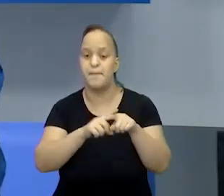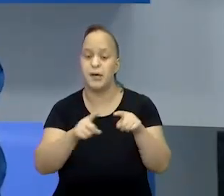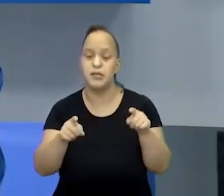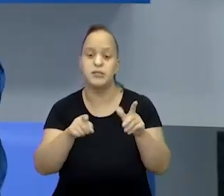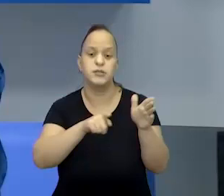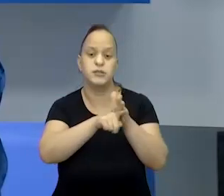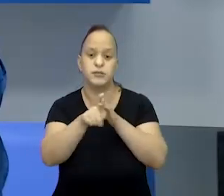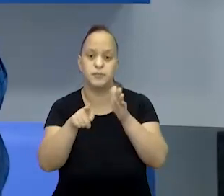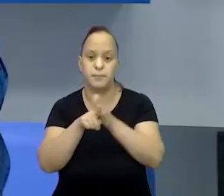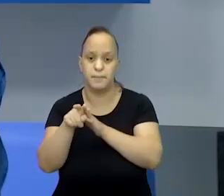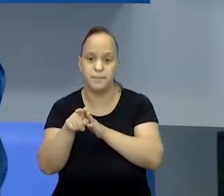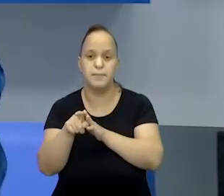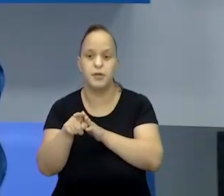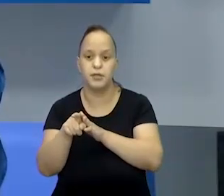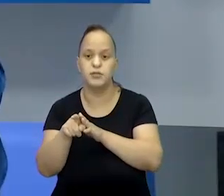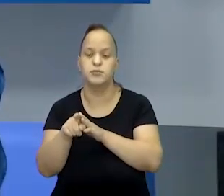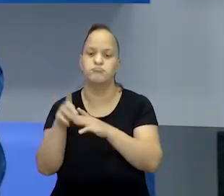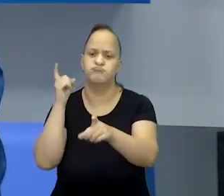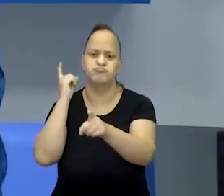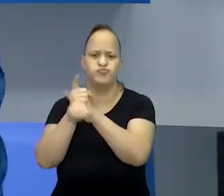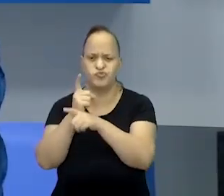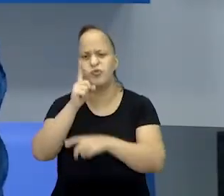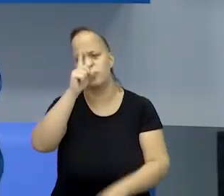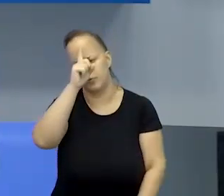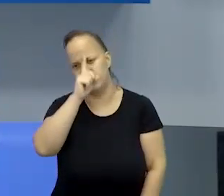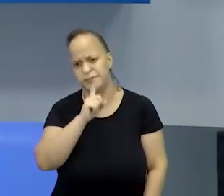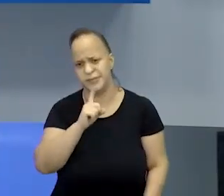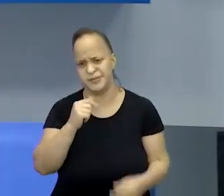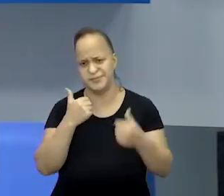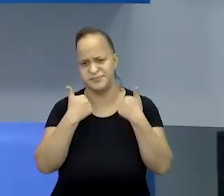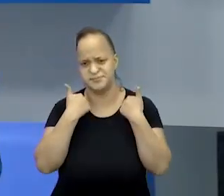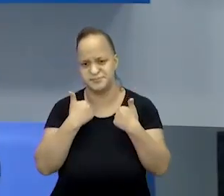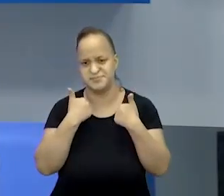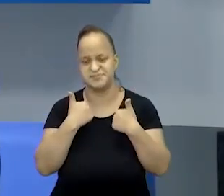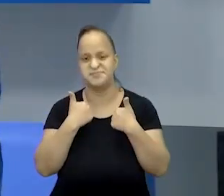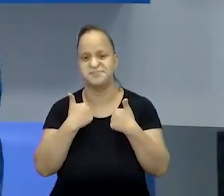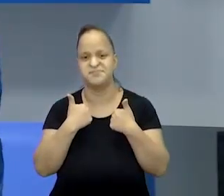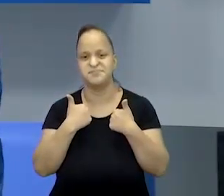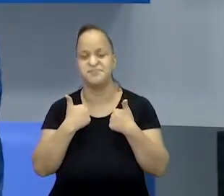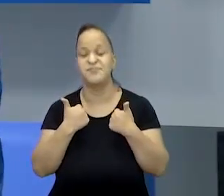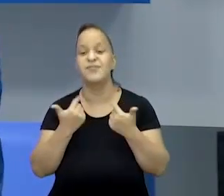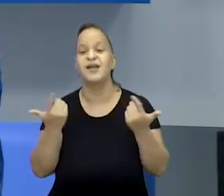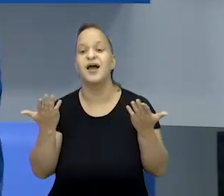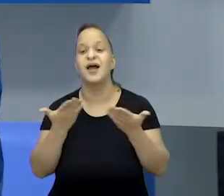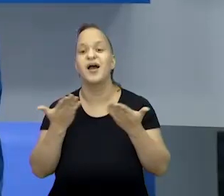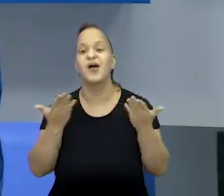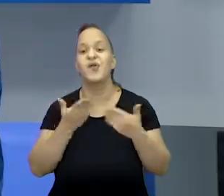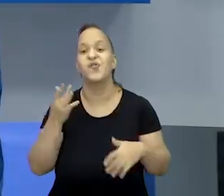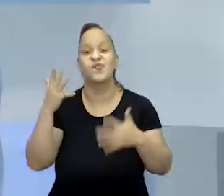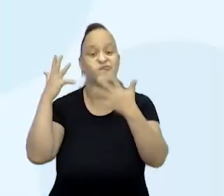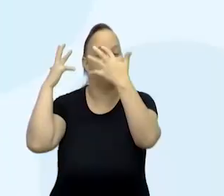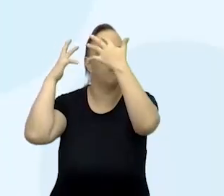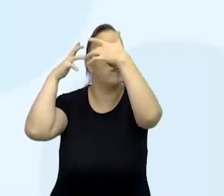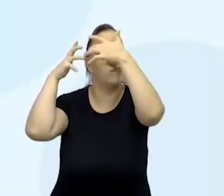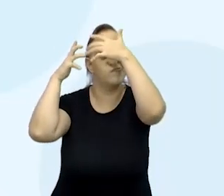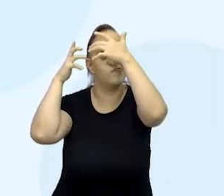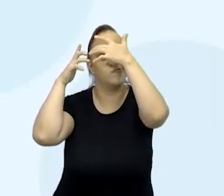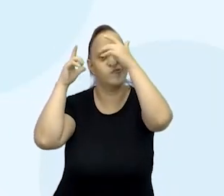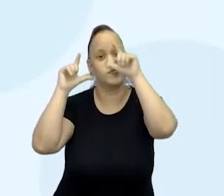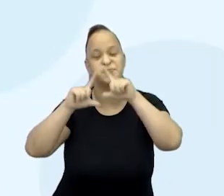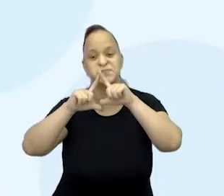Brasil, Paraisópolis, que vocês vão encontrar essa fotografia, tá? Vamos para a nossa reflexão na aula de hoje. Vamos lá para a nossa